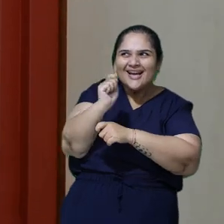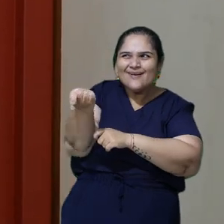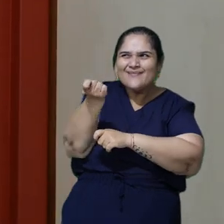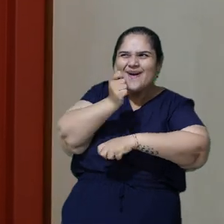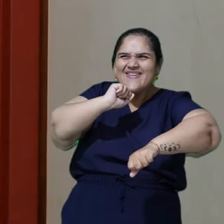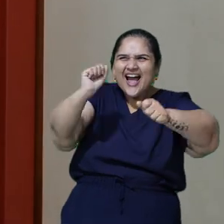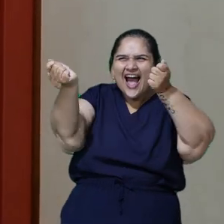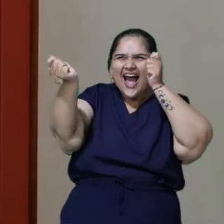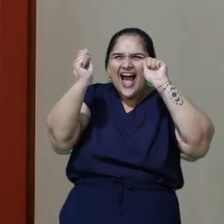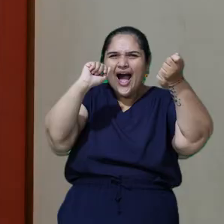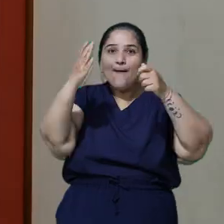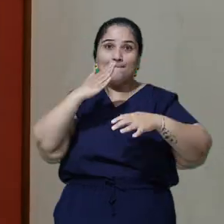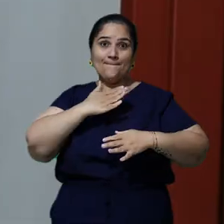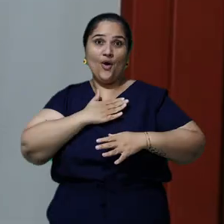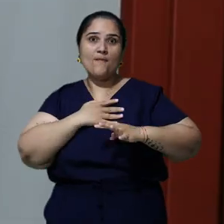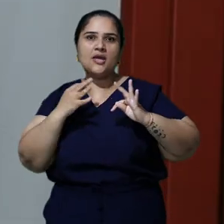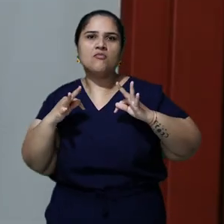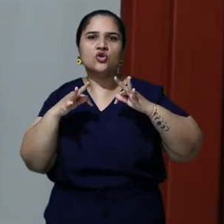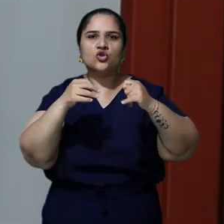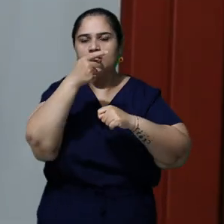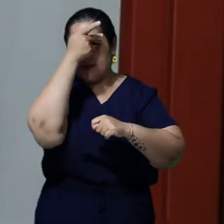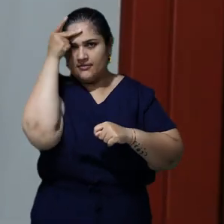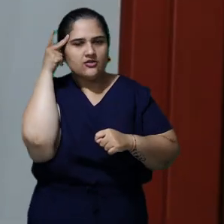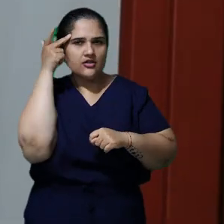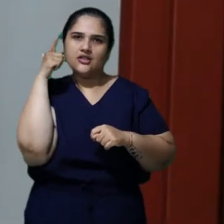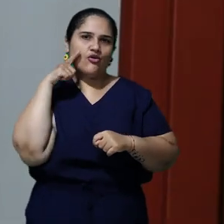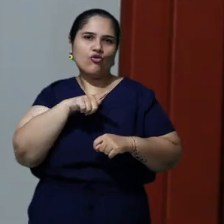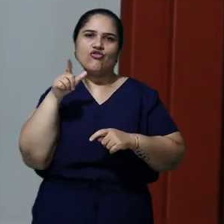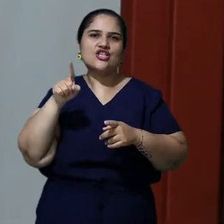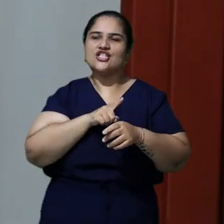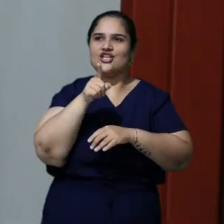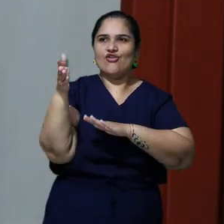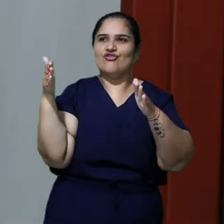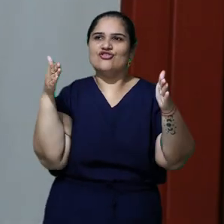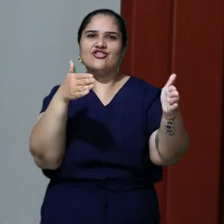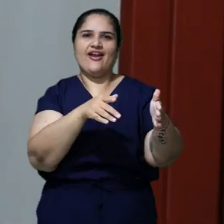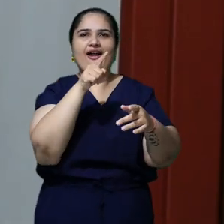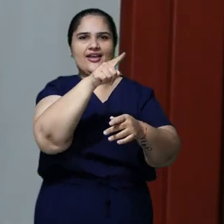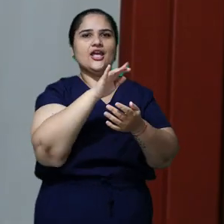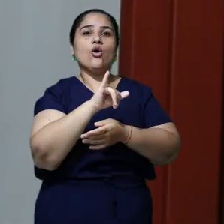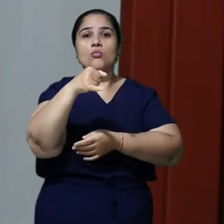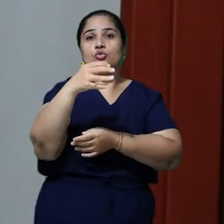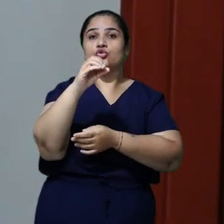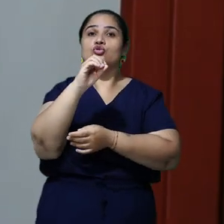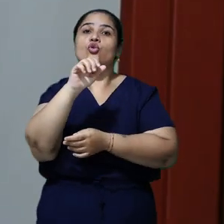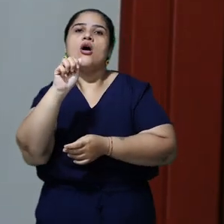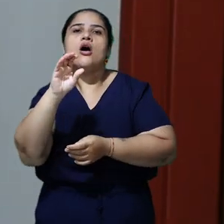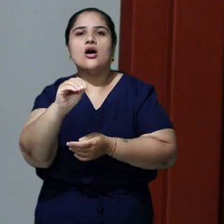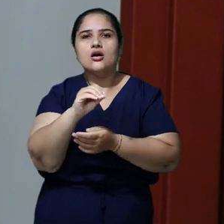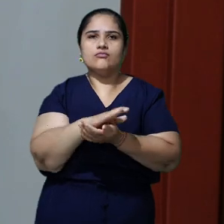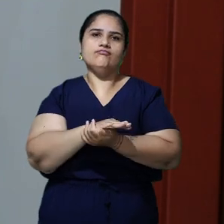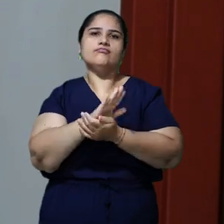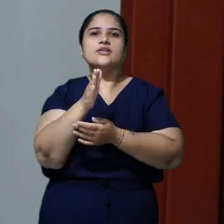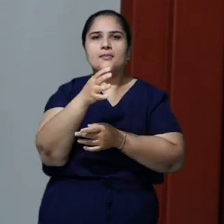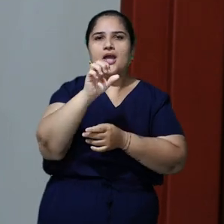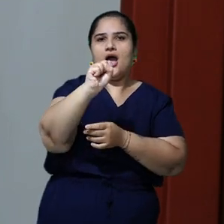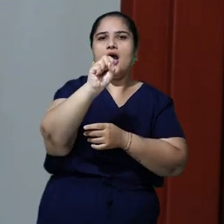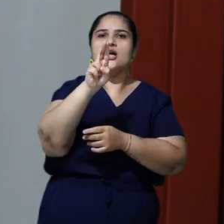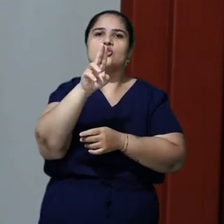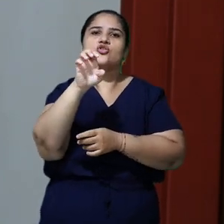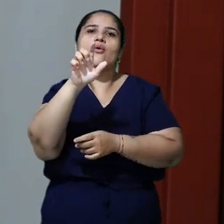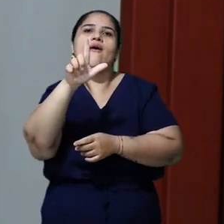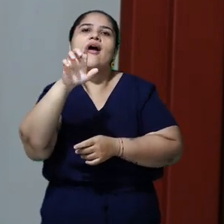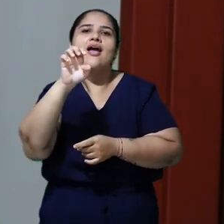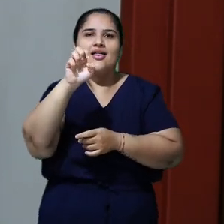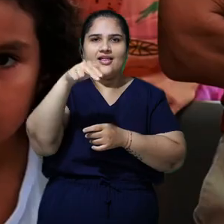por todas as pessoas que não conseguiram chegar até ele, como o João, a Suelen, e por todas as minhas amigas que